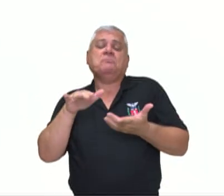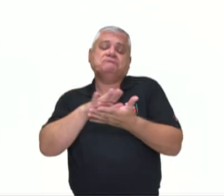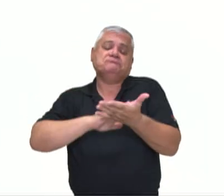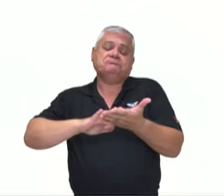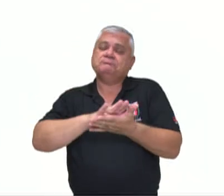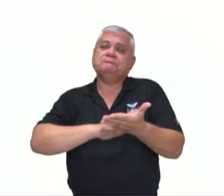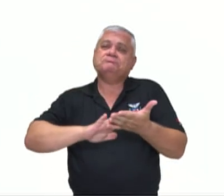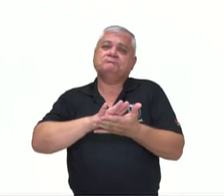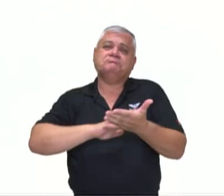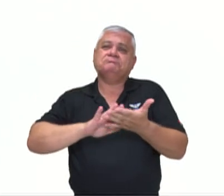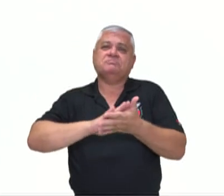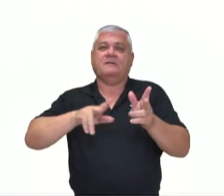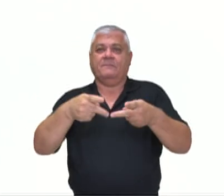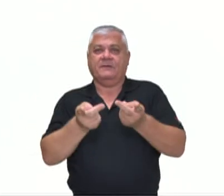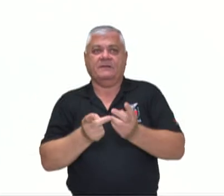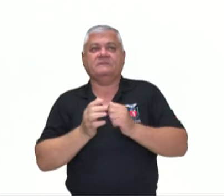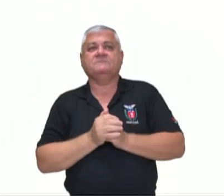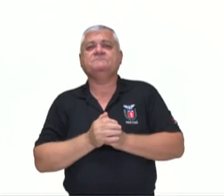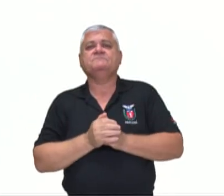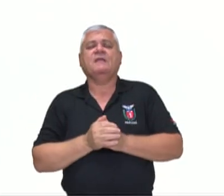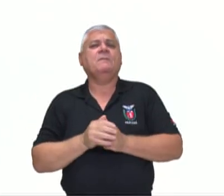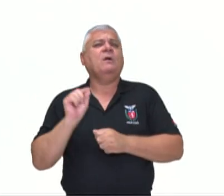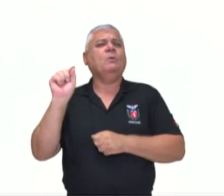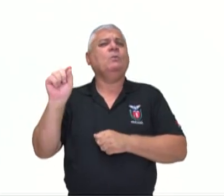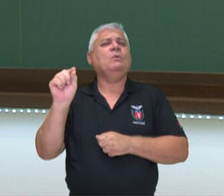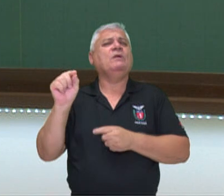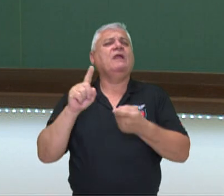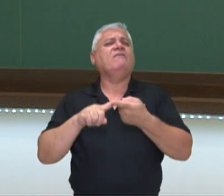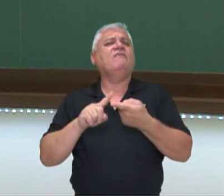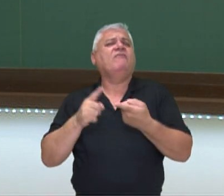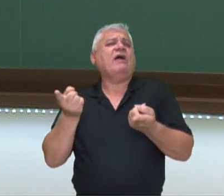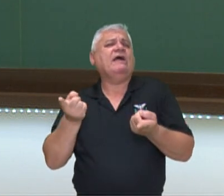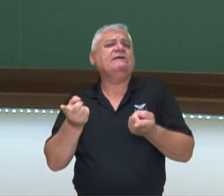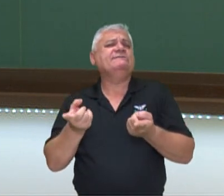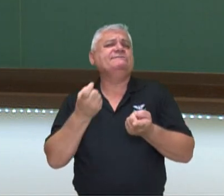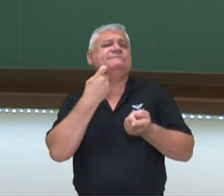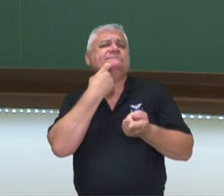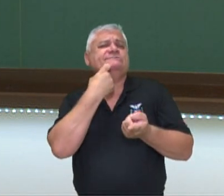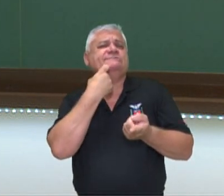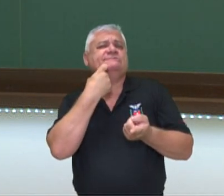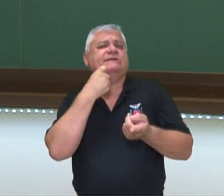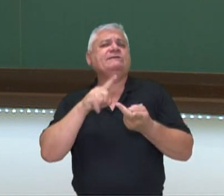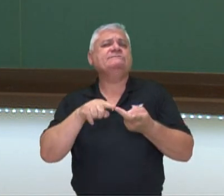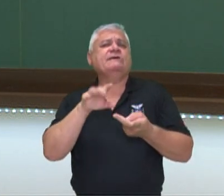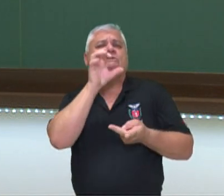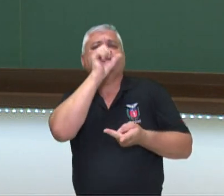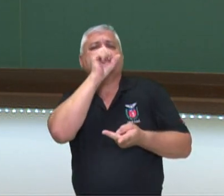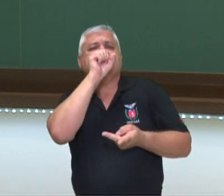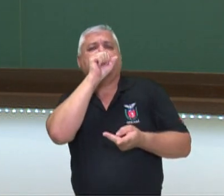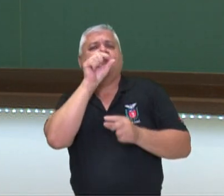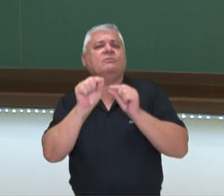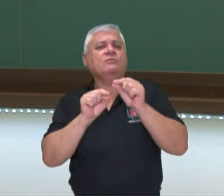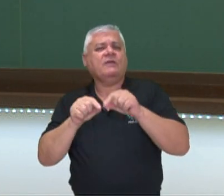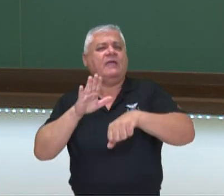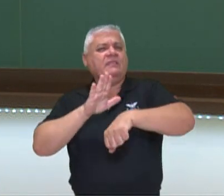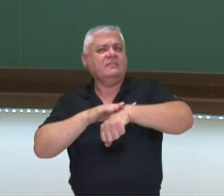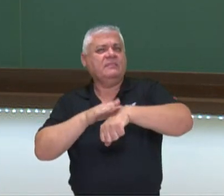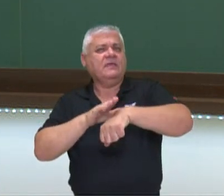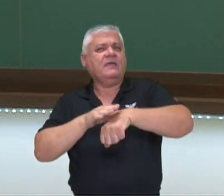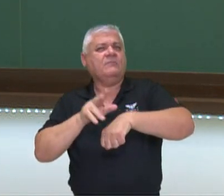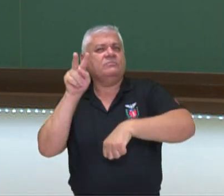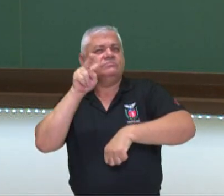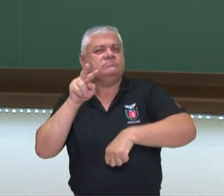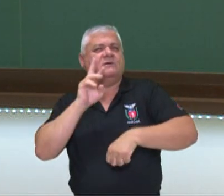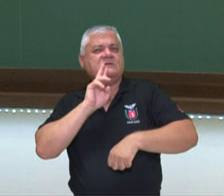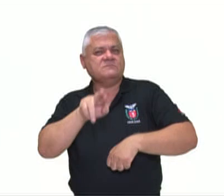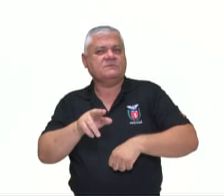louça. E o que será que acontece on Friday and on Saturday? Vou dar mais um tempinho para vocês responderem, a gente